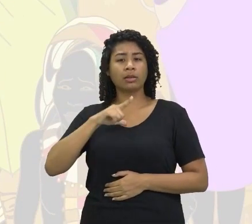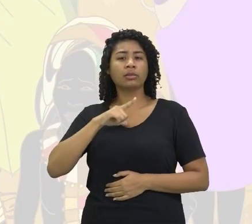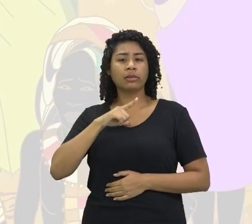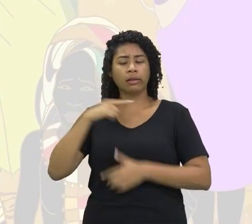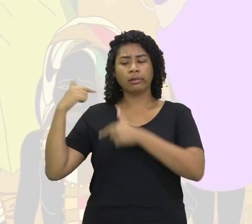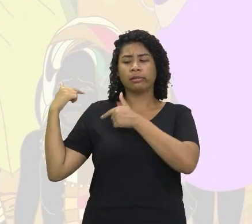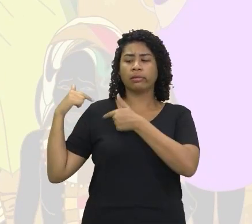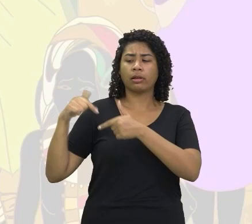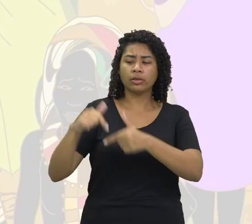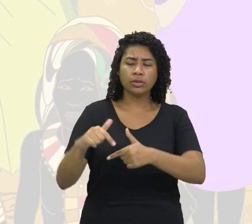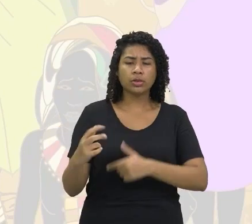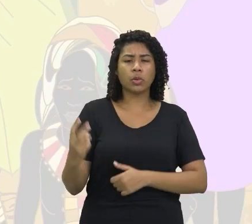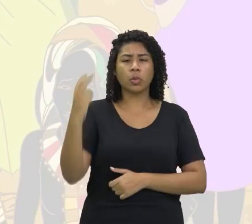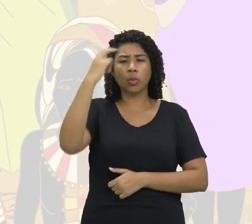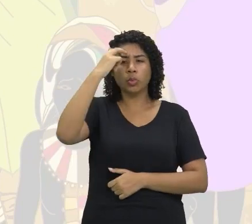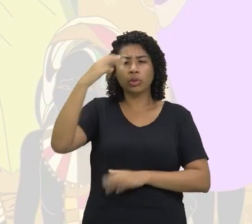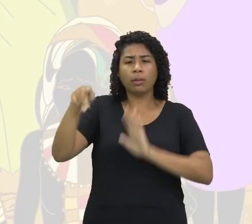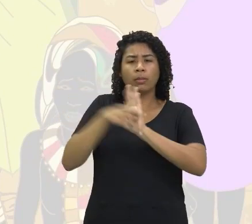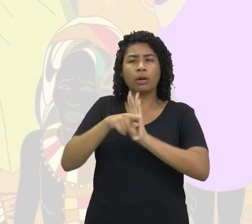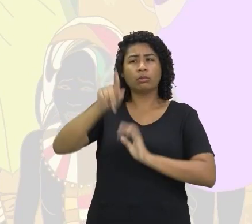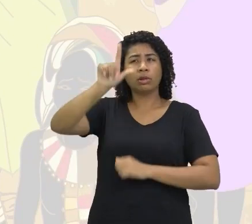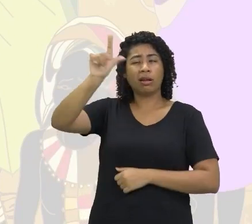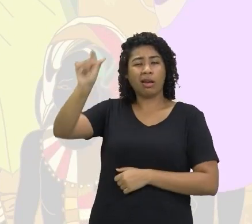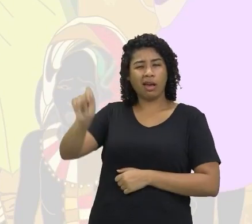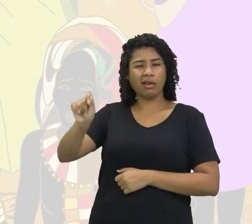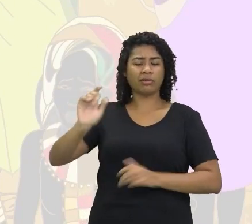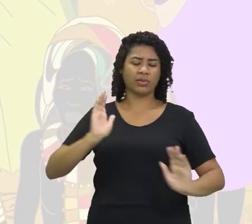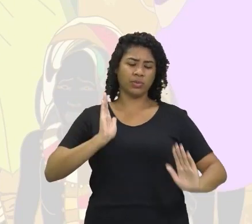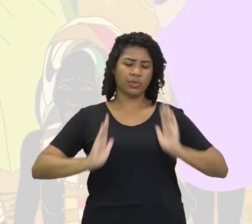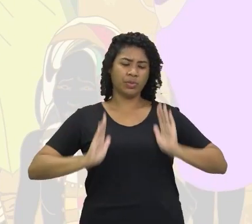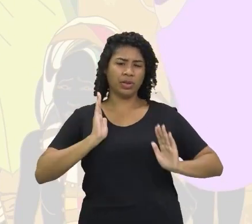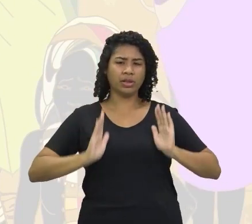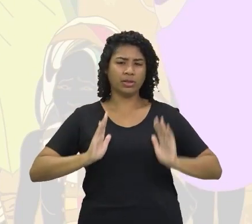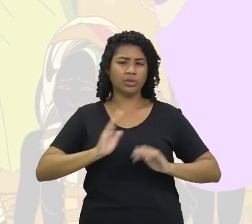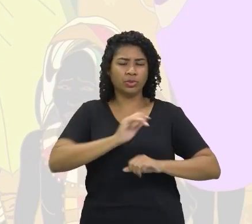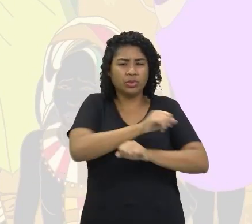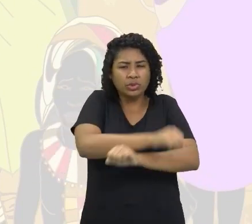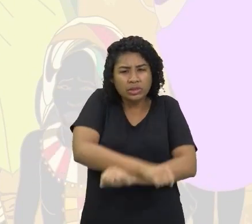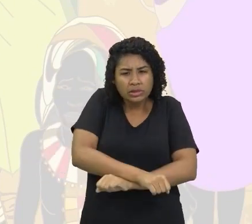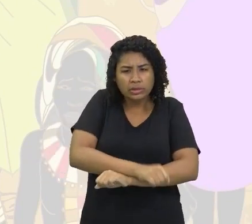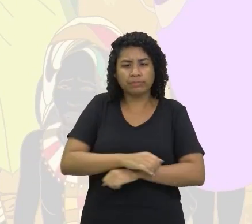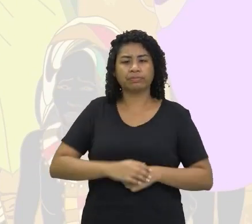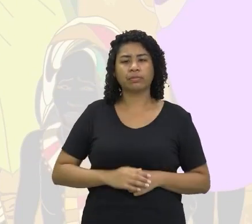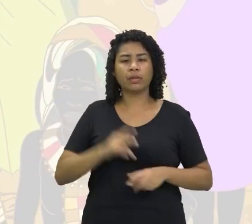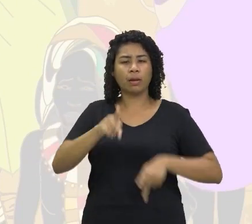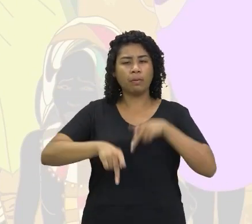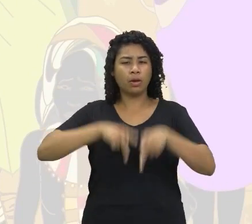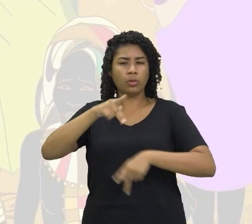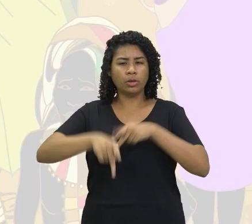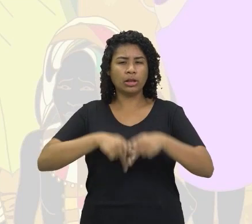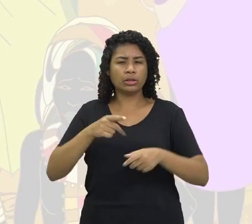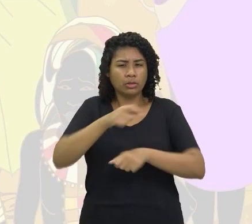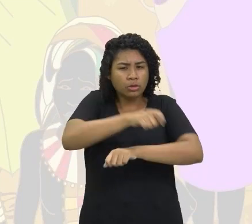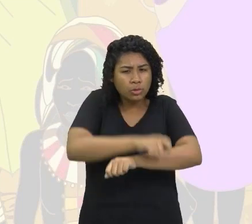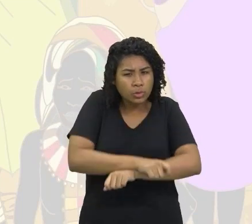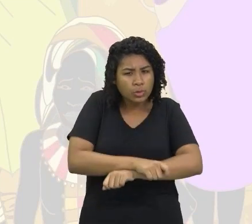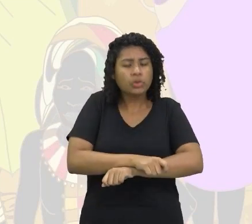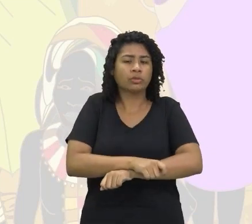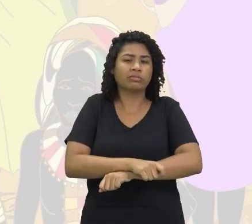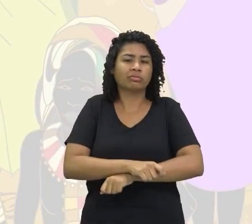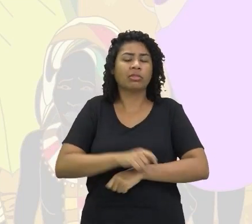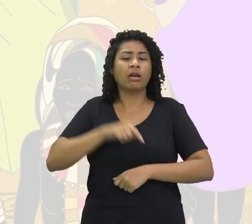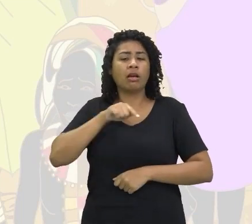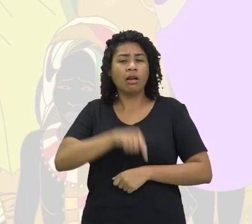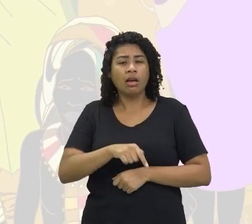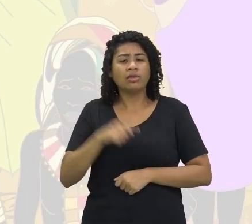trazidas do continente africano para o Brasil na época da escravatura. Os negros tiveram dificuldade de expressar sua religiosidade e, por